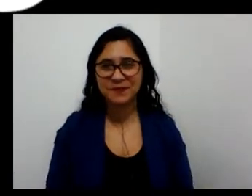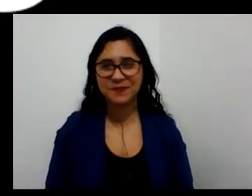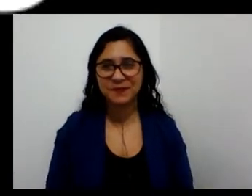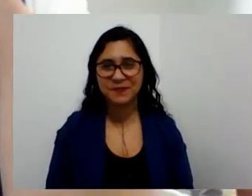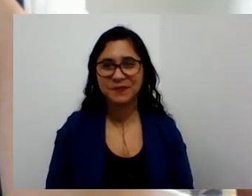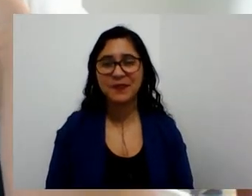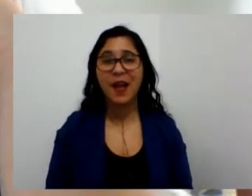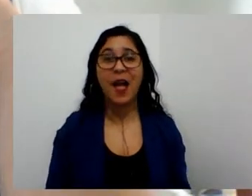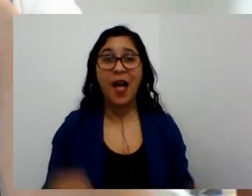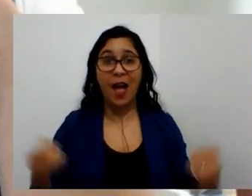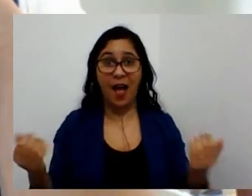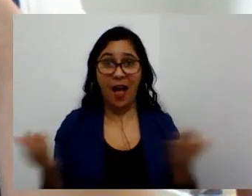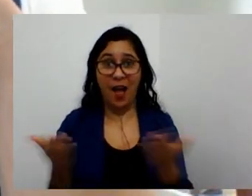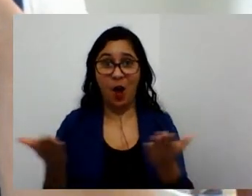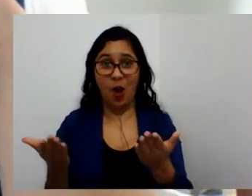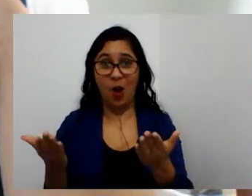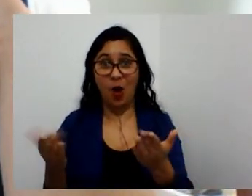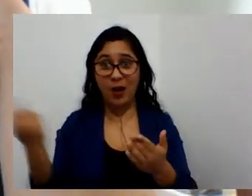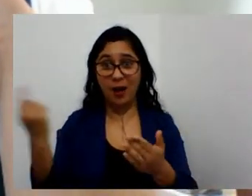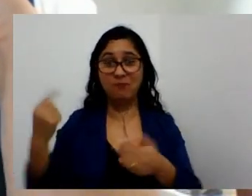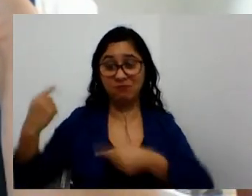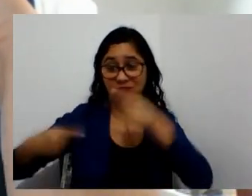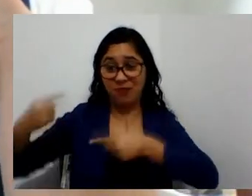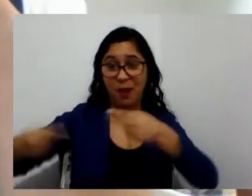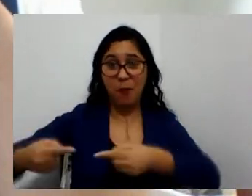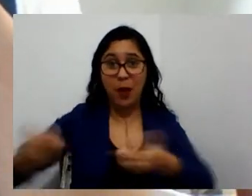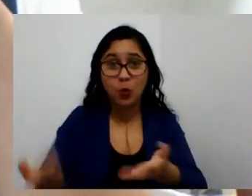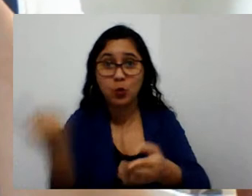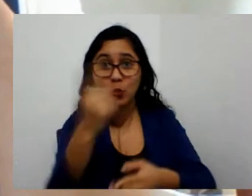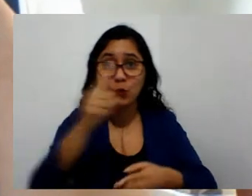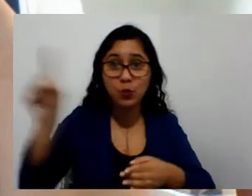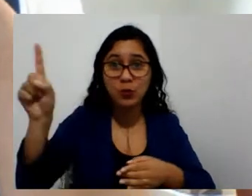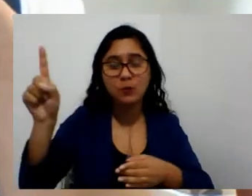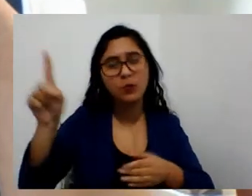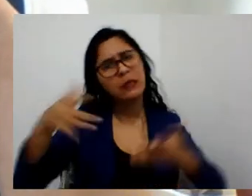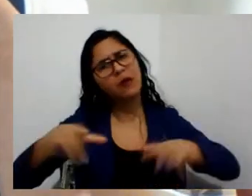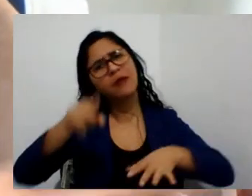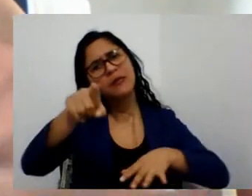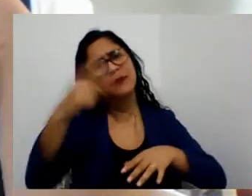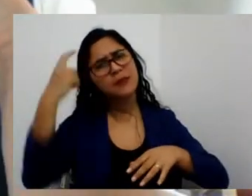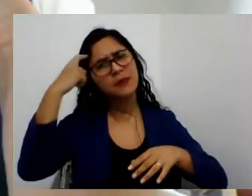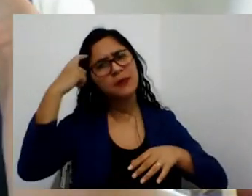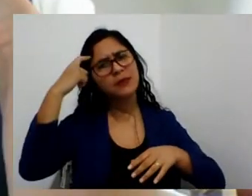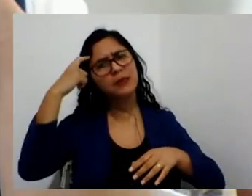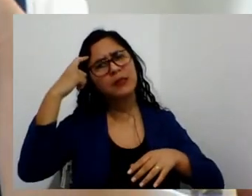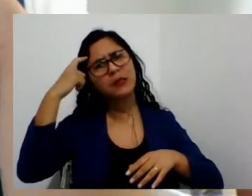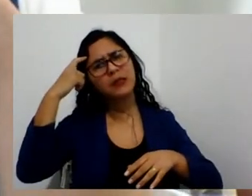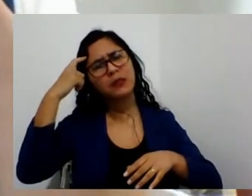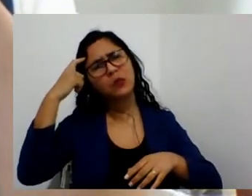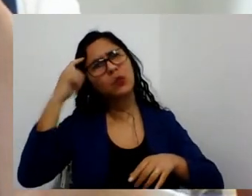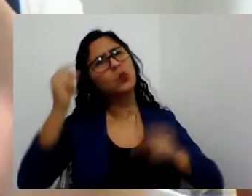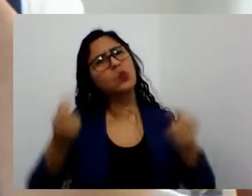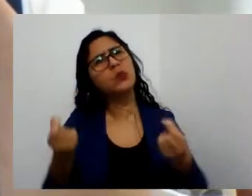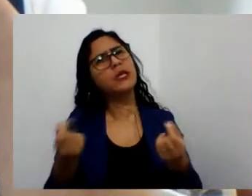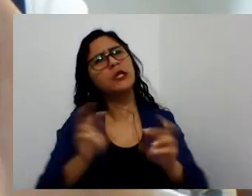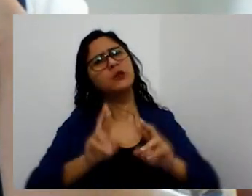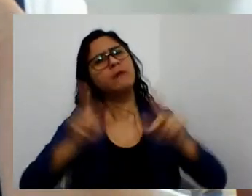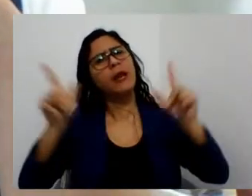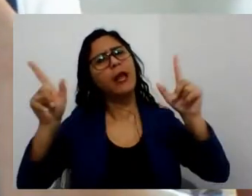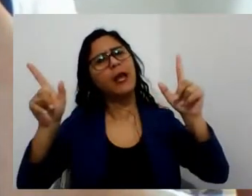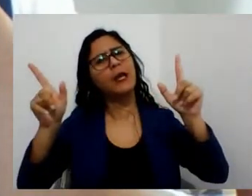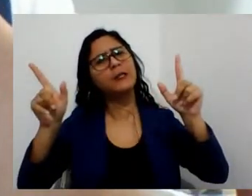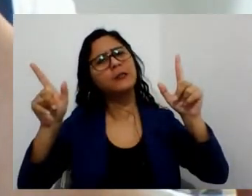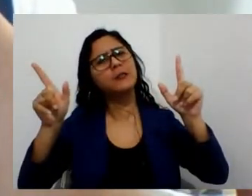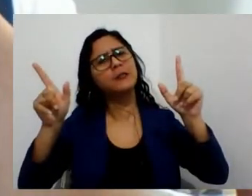Estamos chegando aí no último debate e talvez você esteja pensando: o que é que tem de diferente? O que é que está na